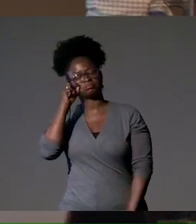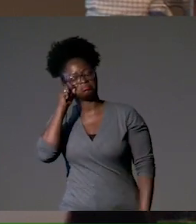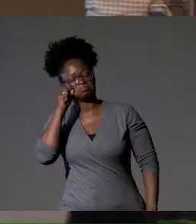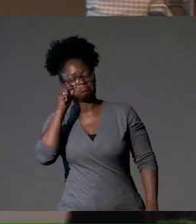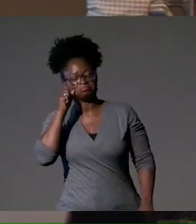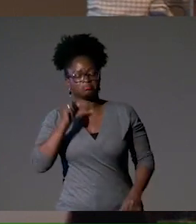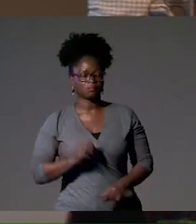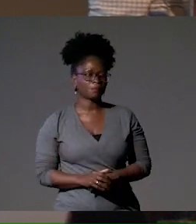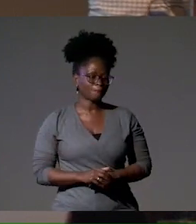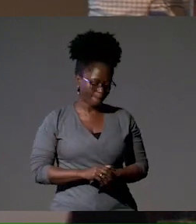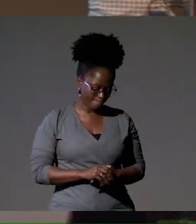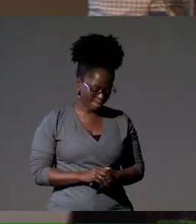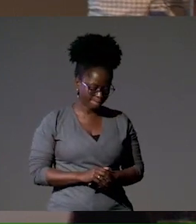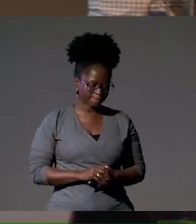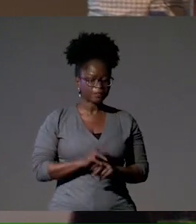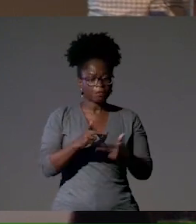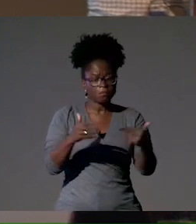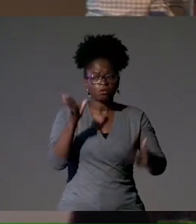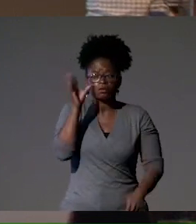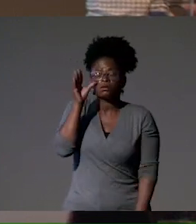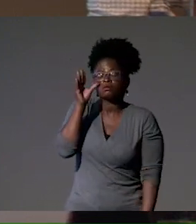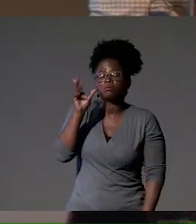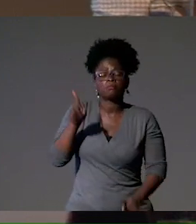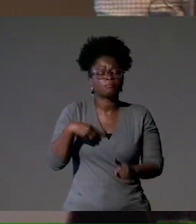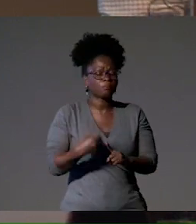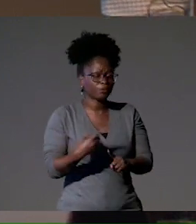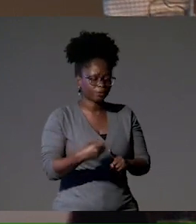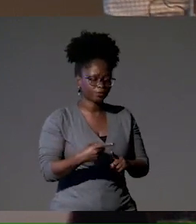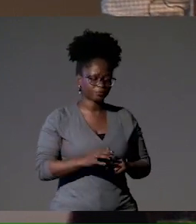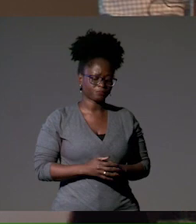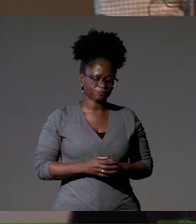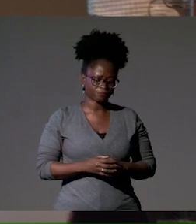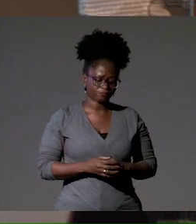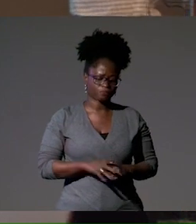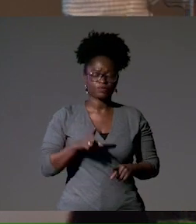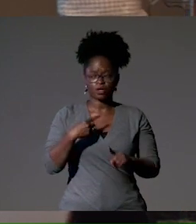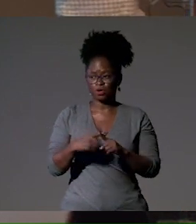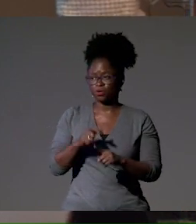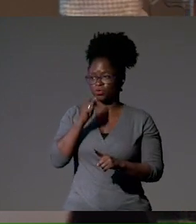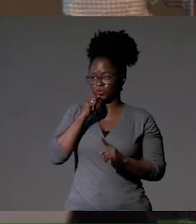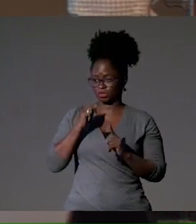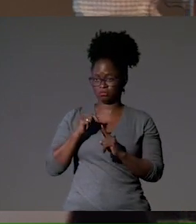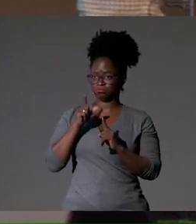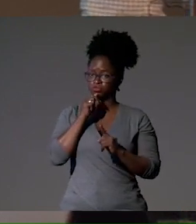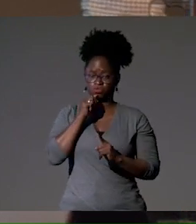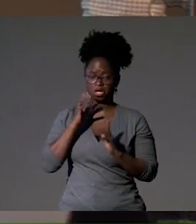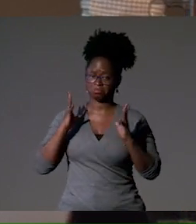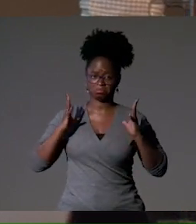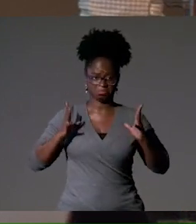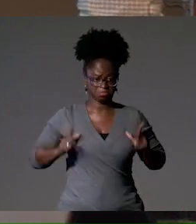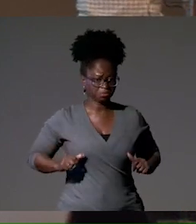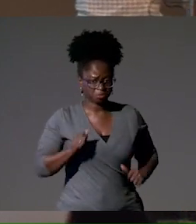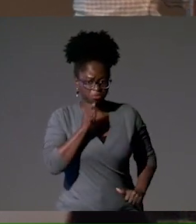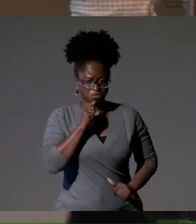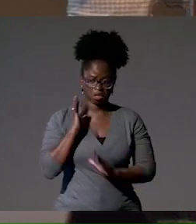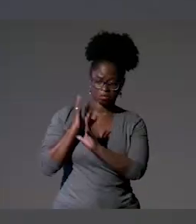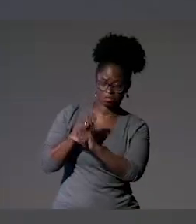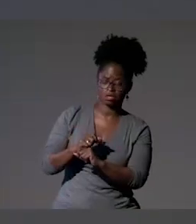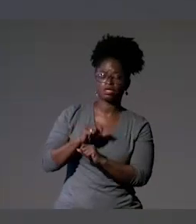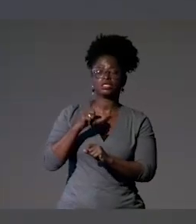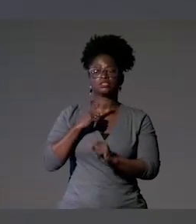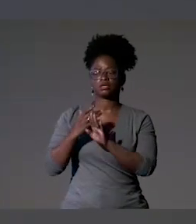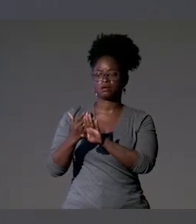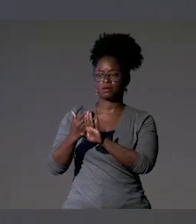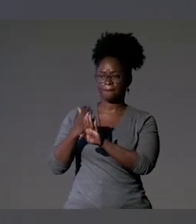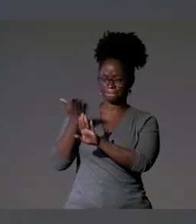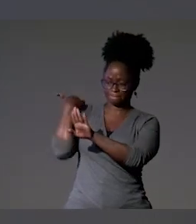ritmo. Isso é uma coisa tão curiosa que não tenham atualizado isso, mas há um bom tempo existiam